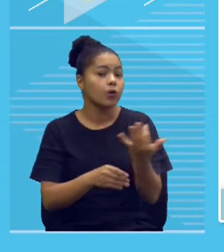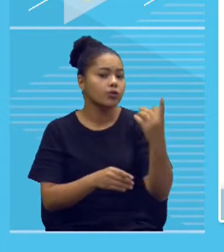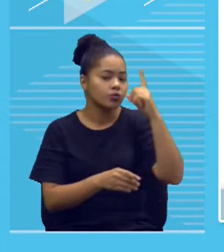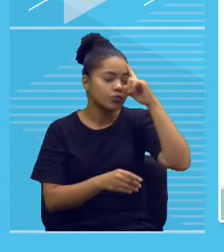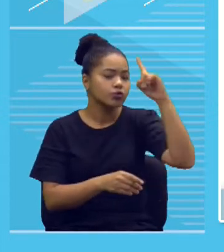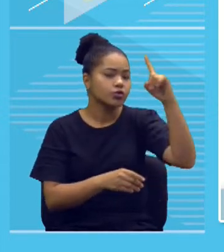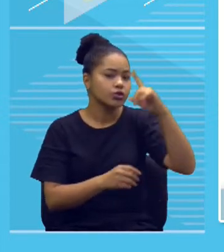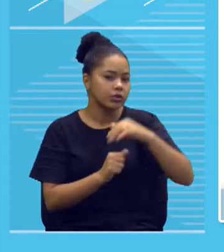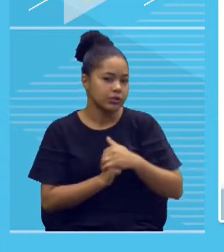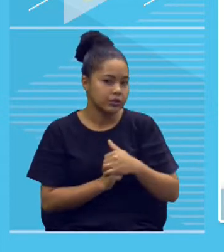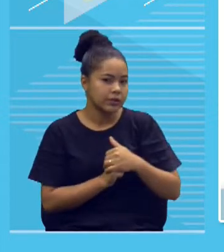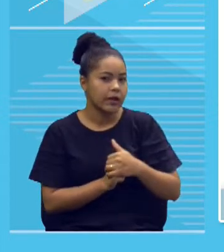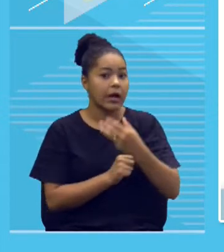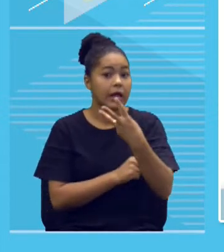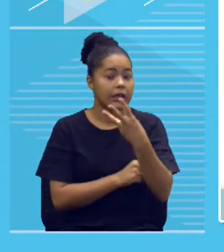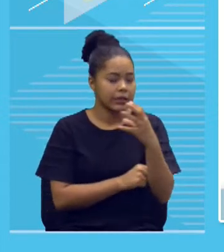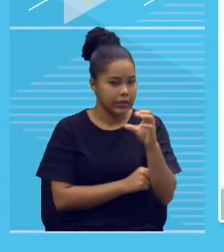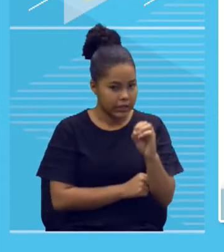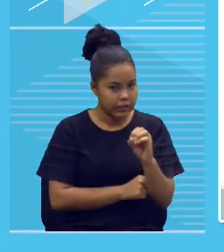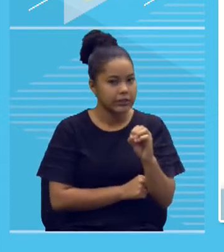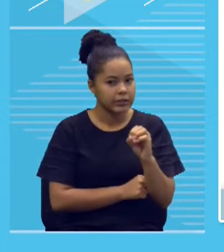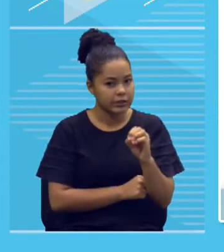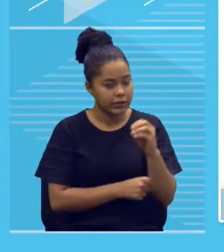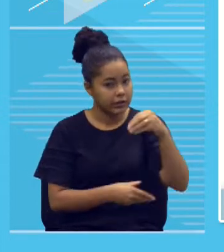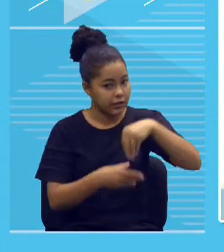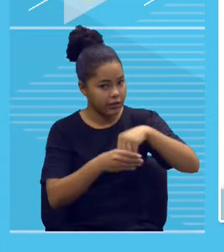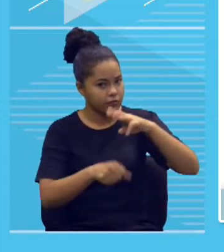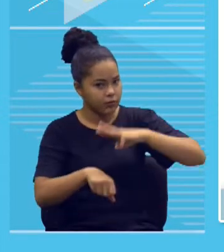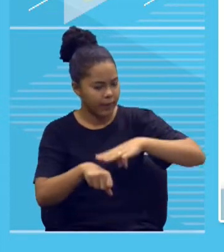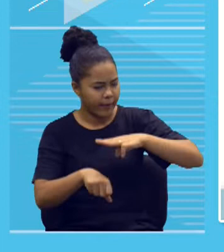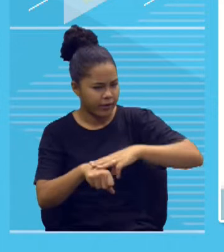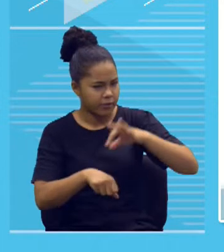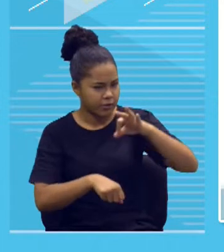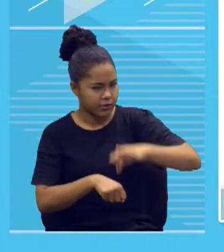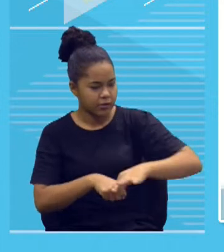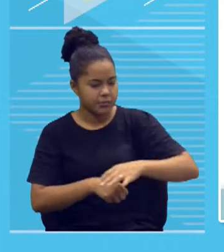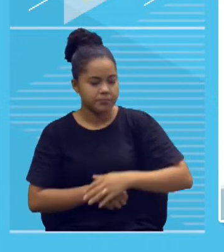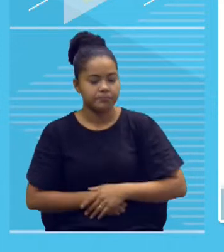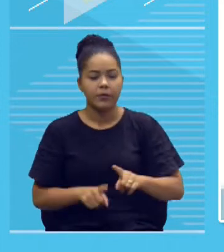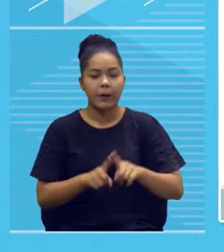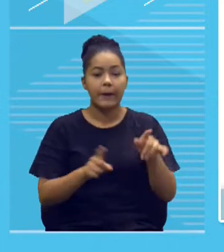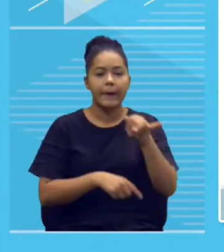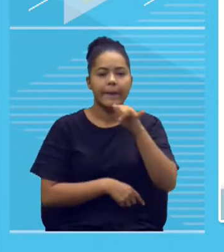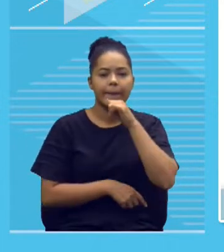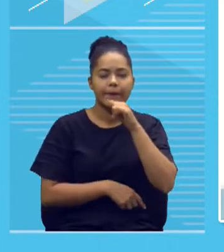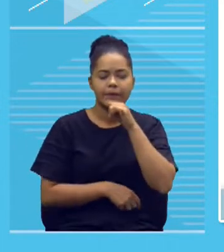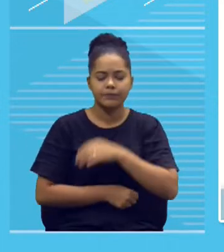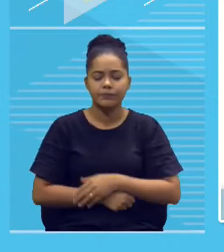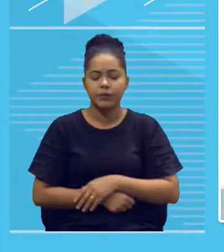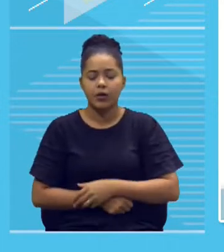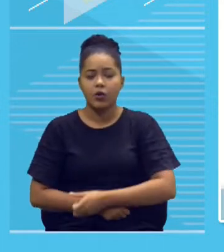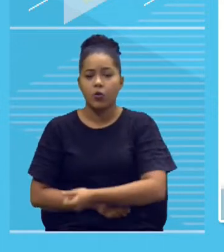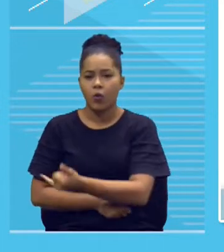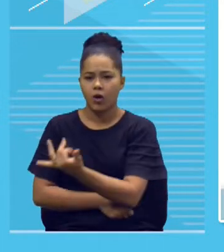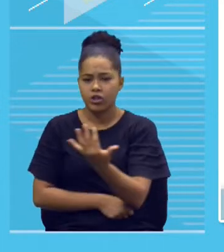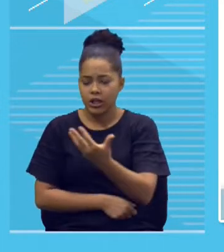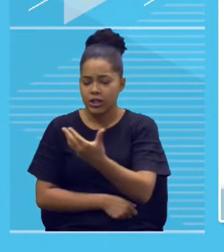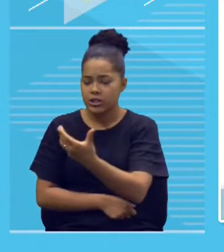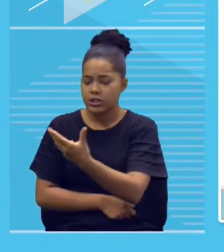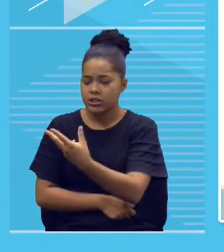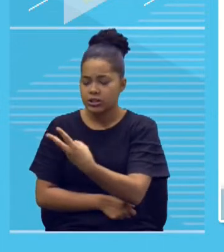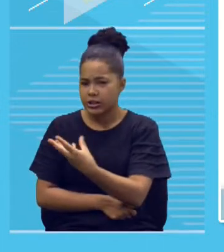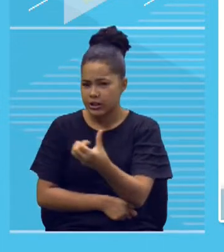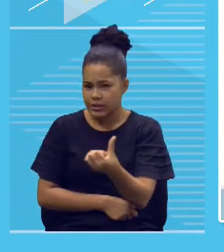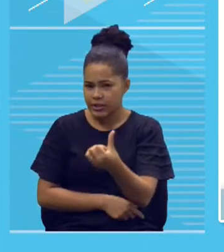24 meses professor se eu tenho Professor 36 meses isto em ano equivale a